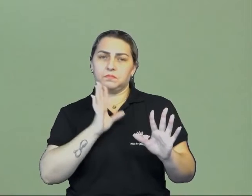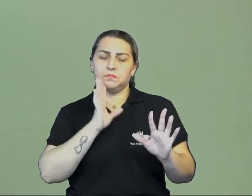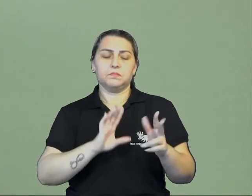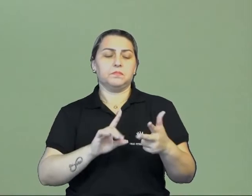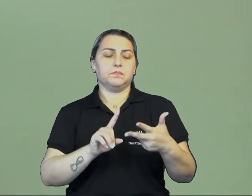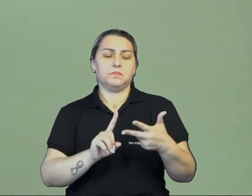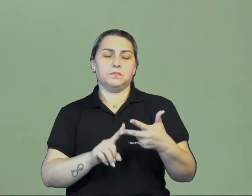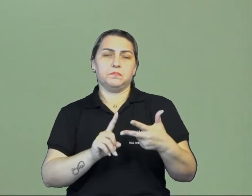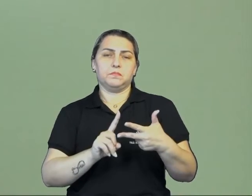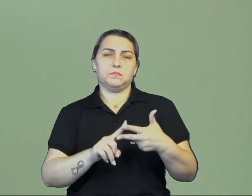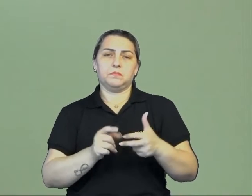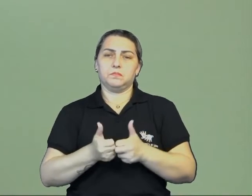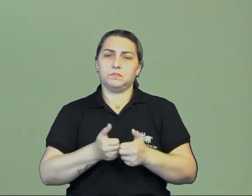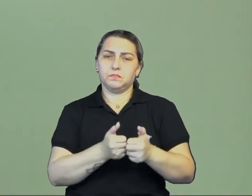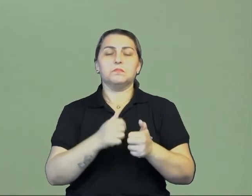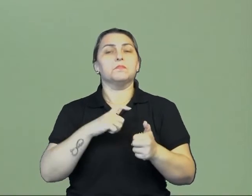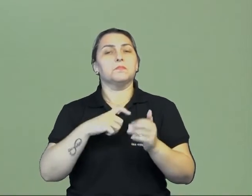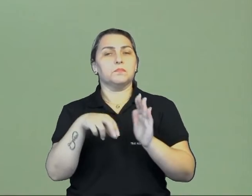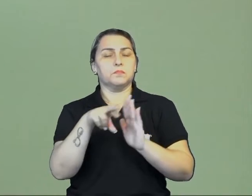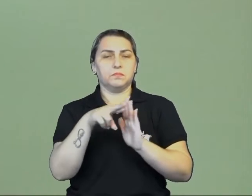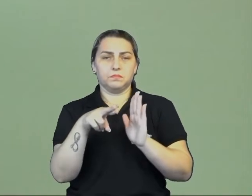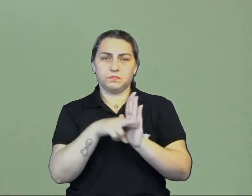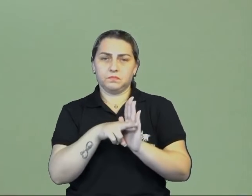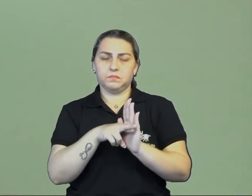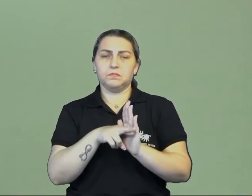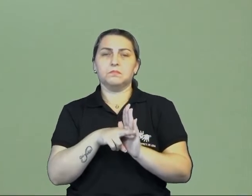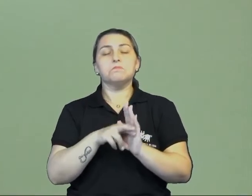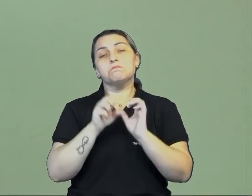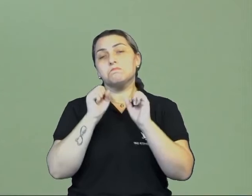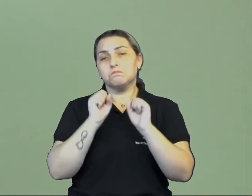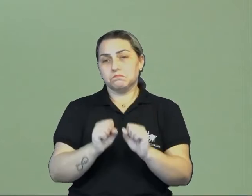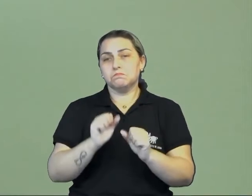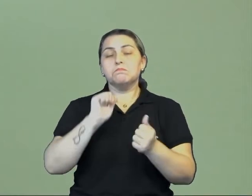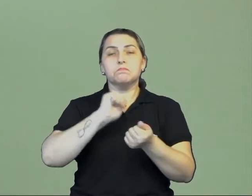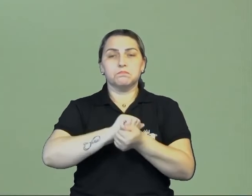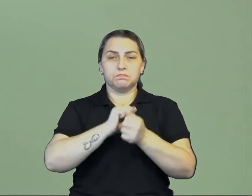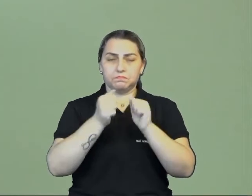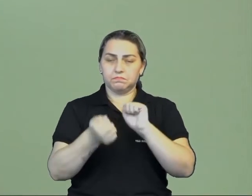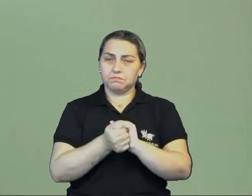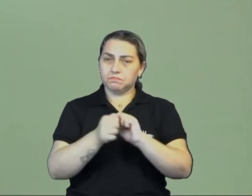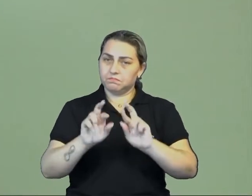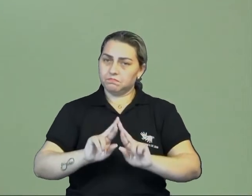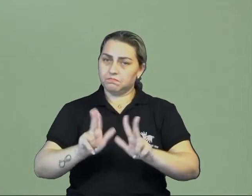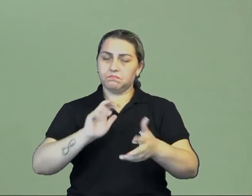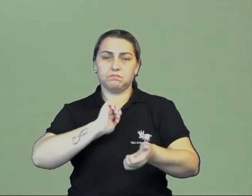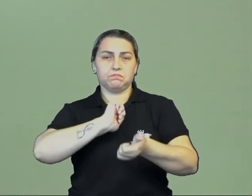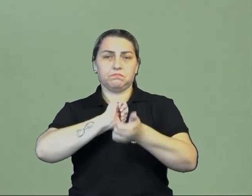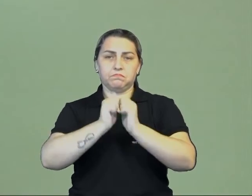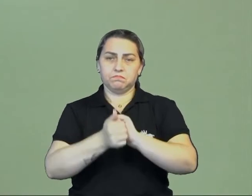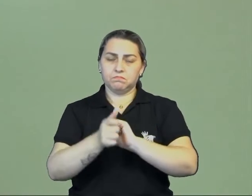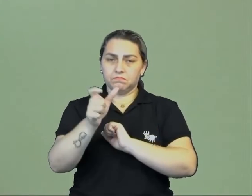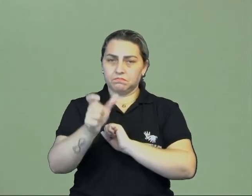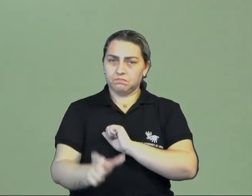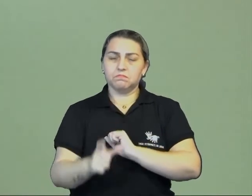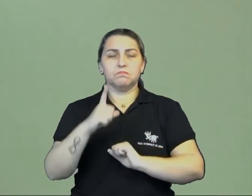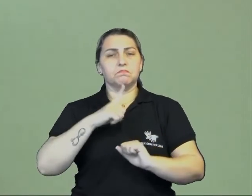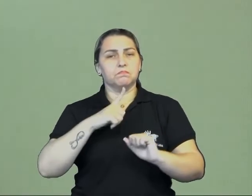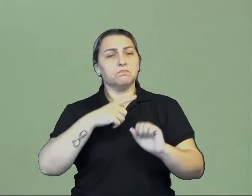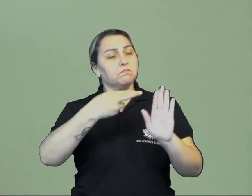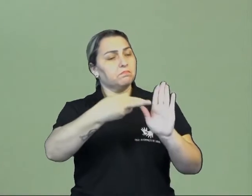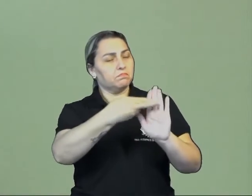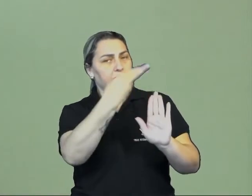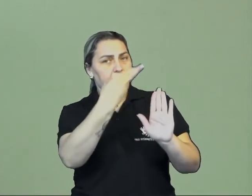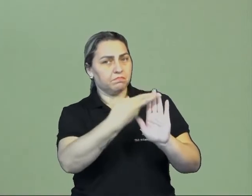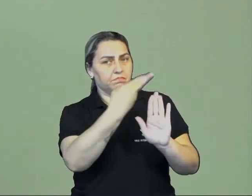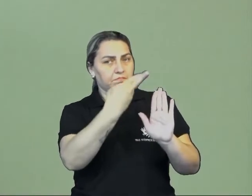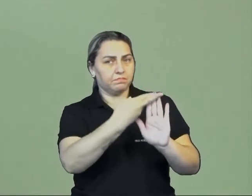Brincadeira. Jogo tem regra, mas é uma regra que eu posso adaptar, diferente do esporte, que eu vou seguir uma regulamentação.